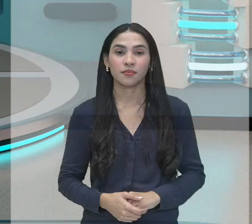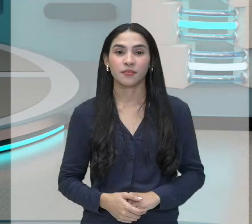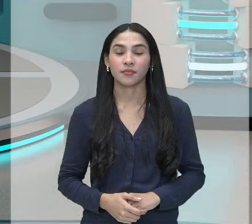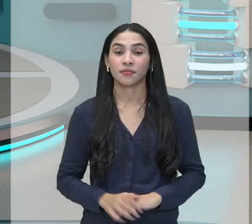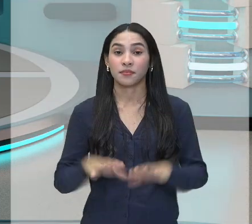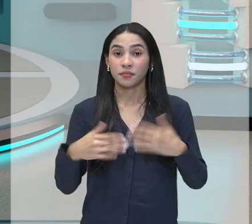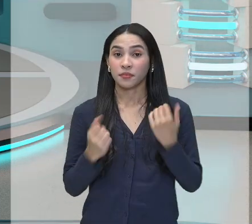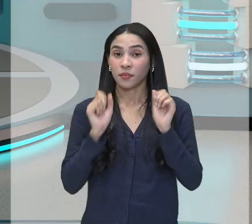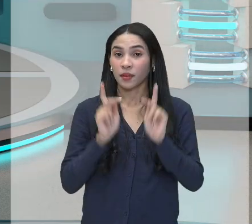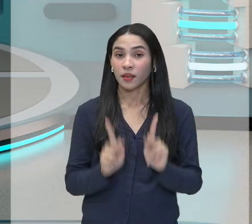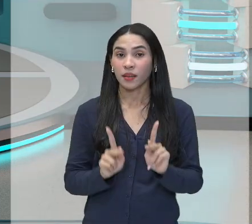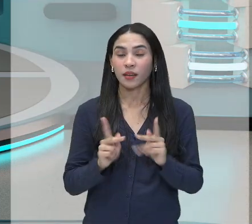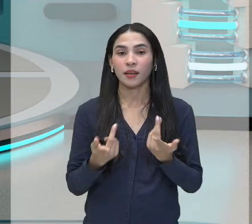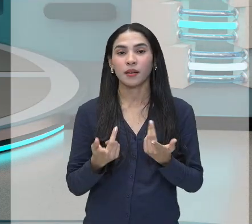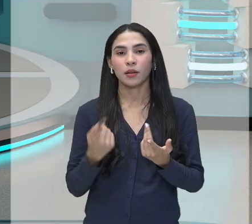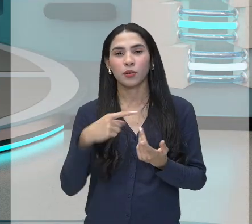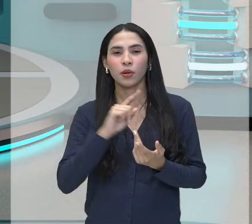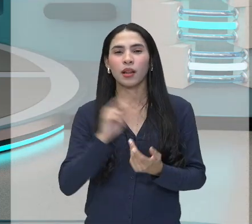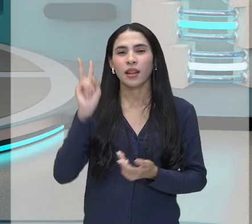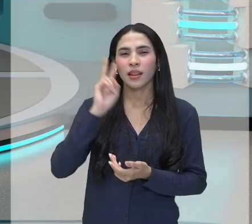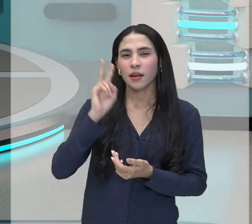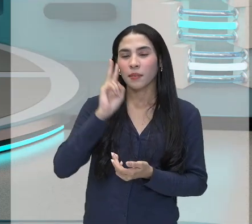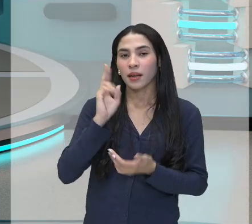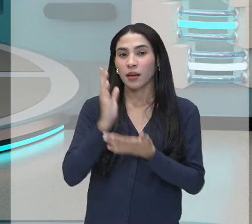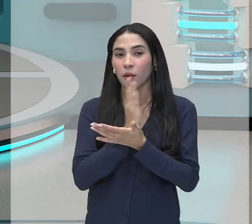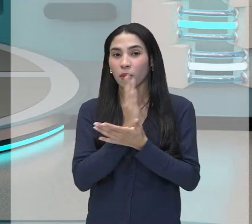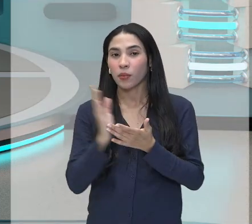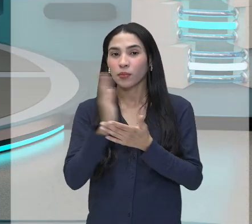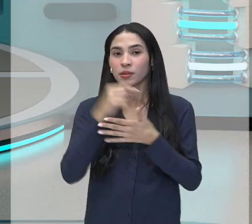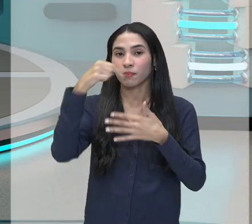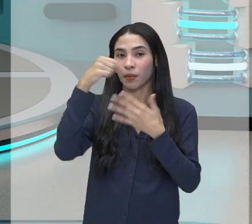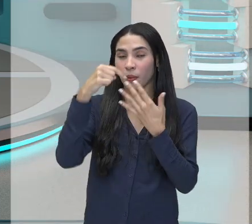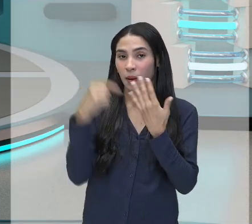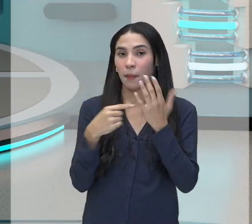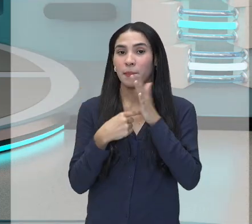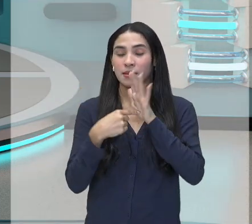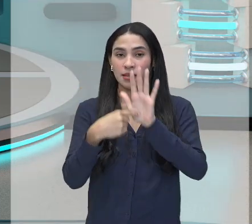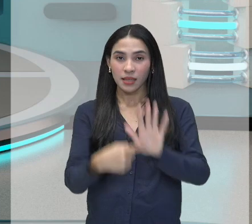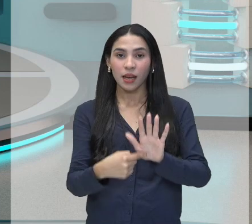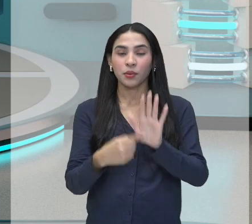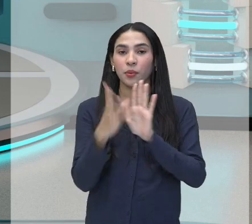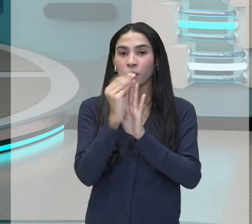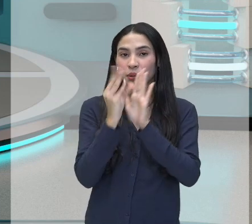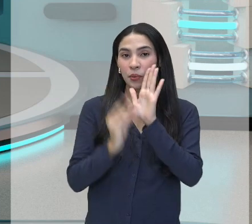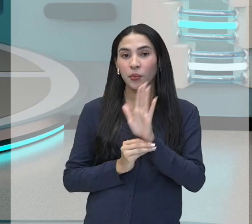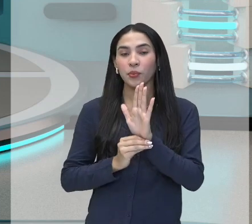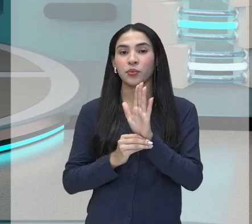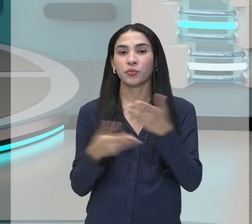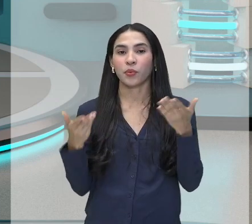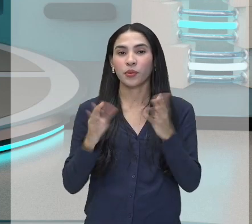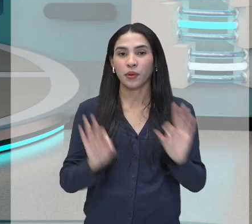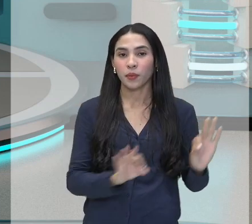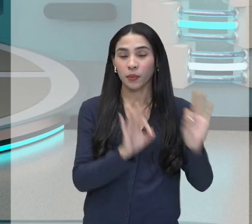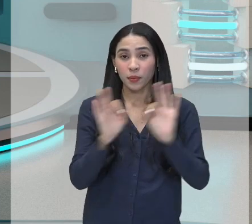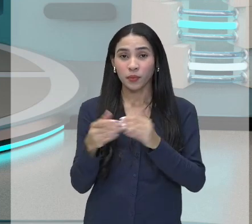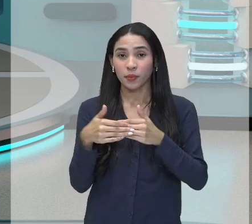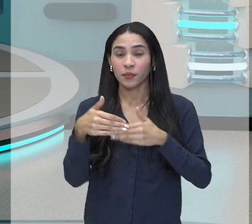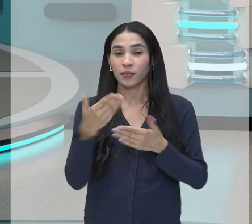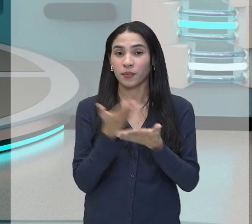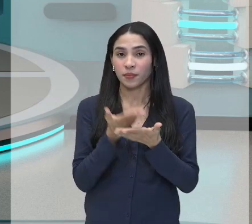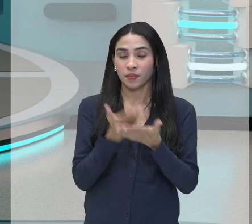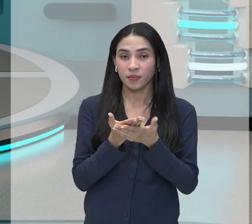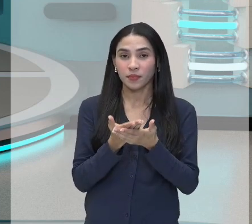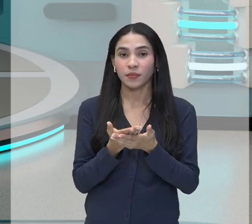Muito bem, então para pincelar, os principais pontos que foram dados aí dos conteúdos abordados durante essa unidade,